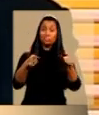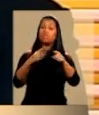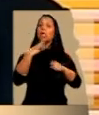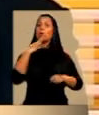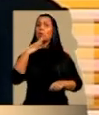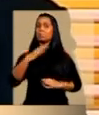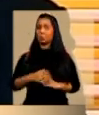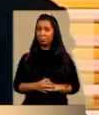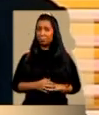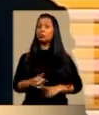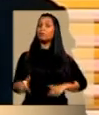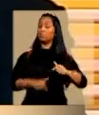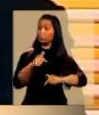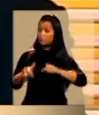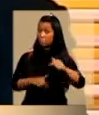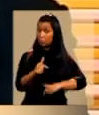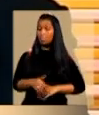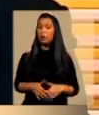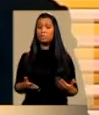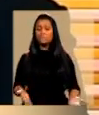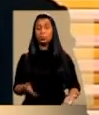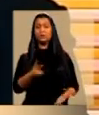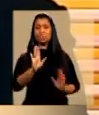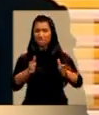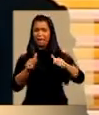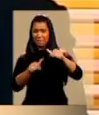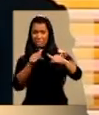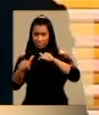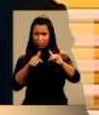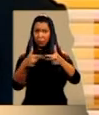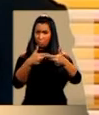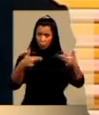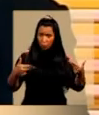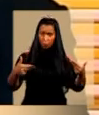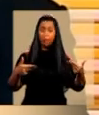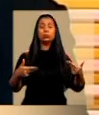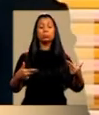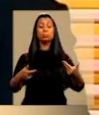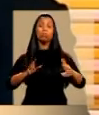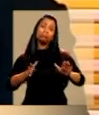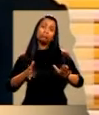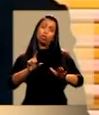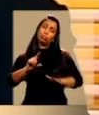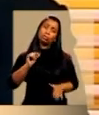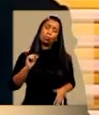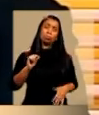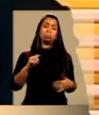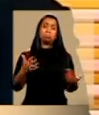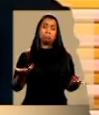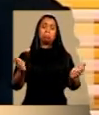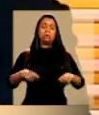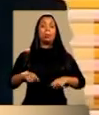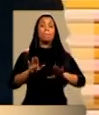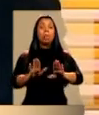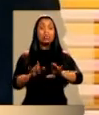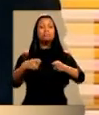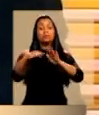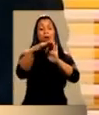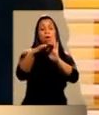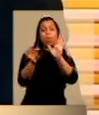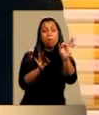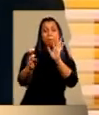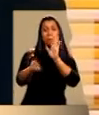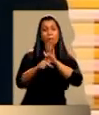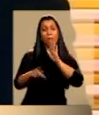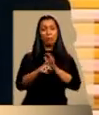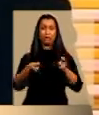algo que você conheça, que você trabalhe, né? Então, se você já está trabalhando com aquela atividade, é uma opção, uma oportunidade. Porém, você tem que ter um